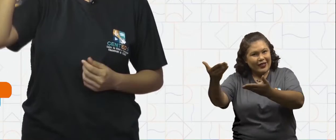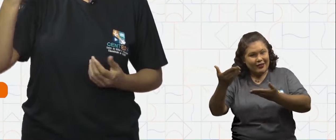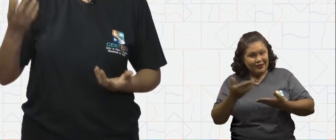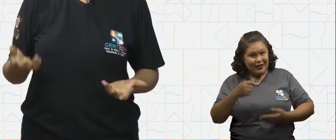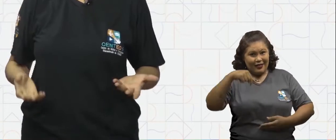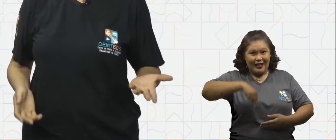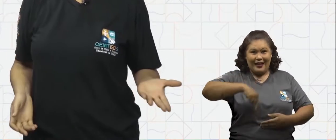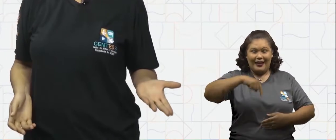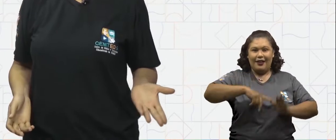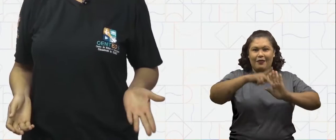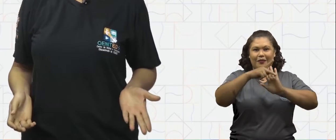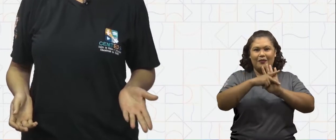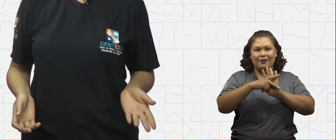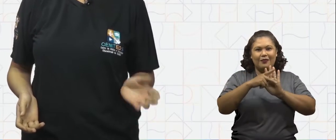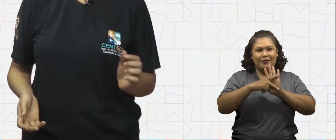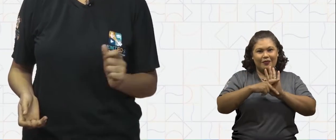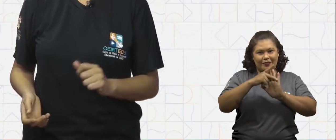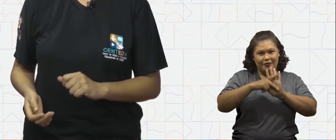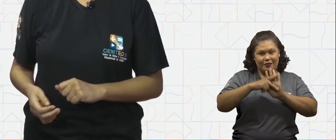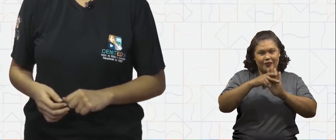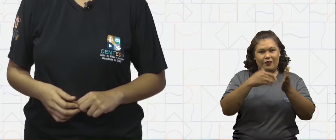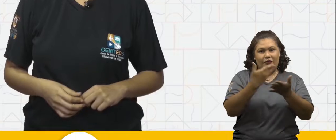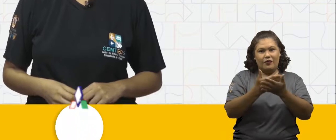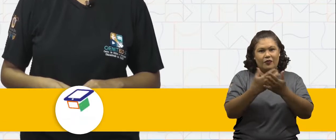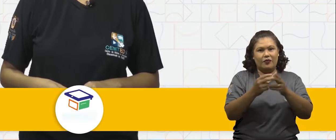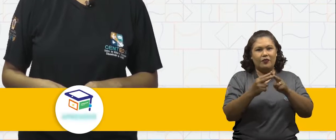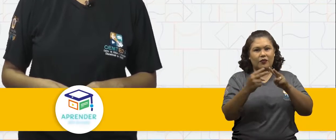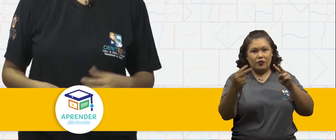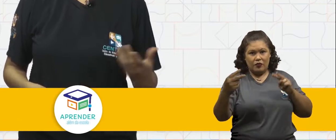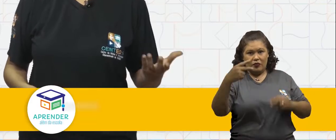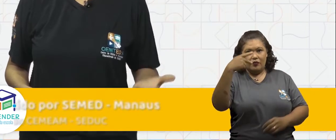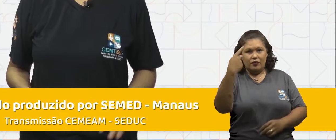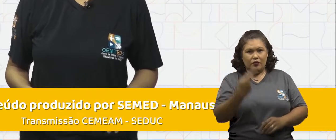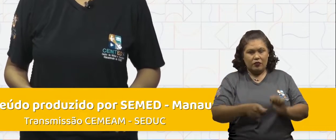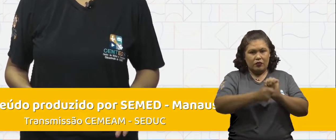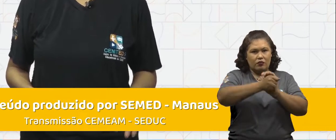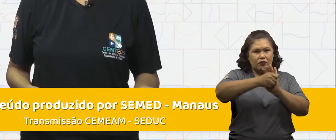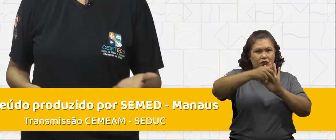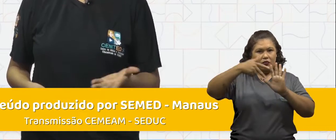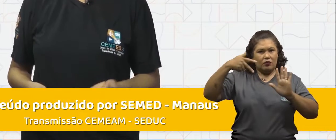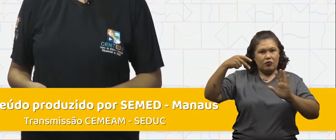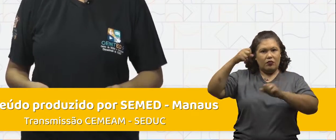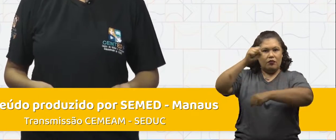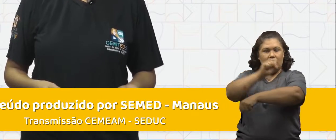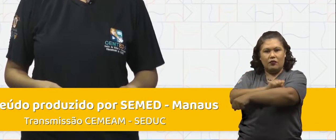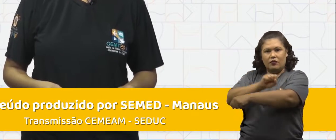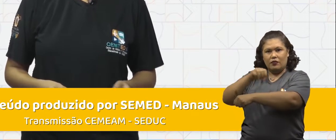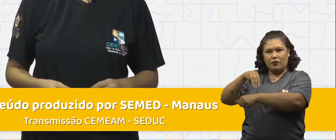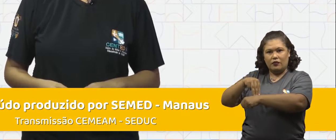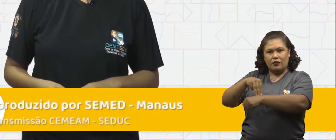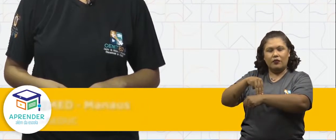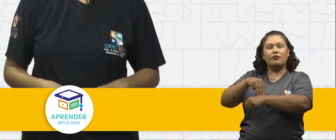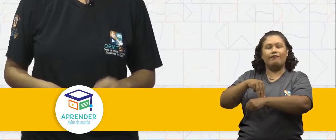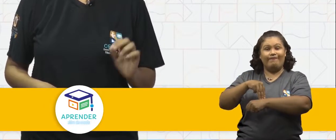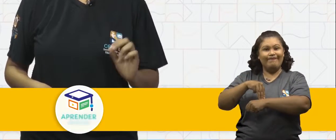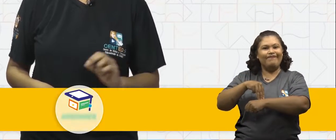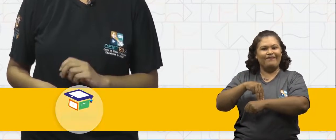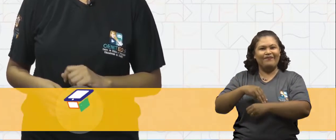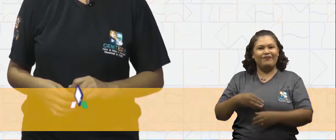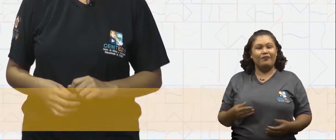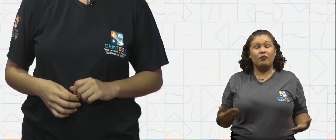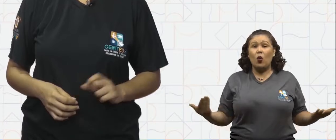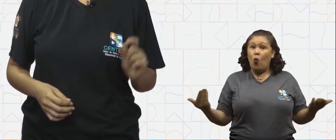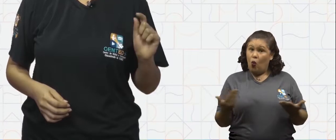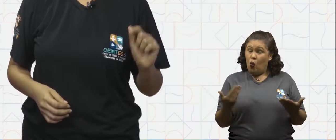esse. Bem-vindo ao projeto Aprender Além da Escola, do Centro de Mídias e Tecnologias Educacionais da